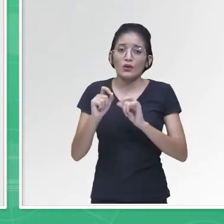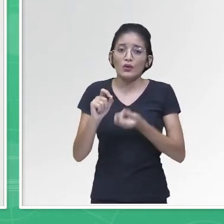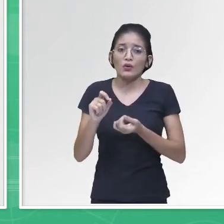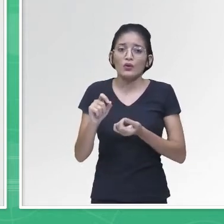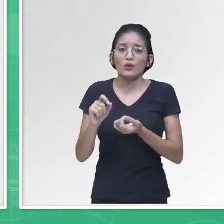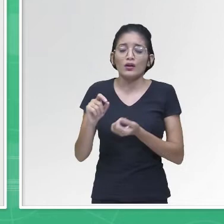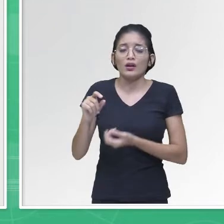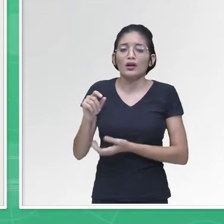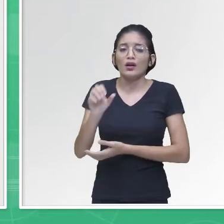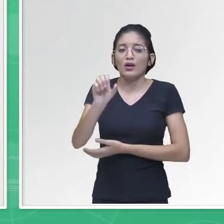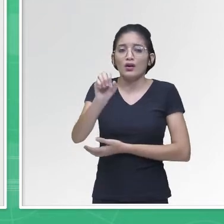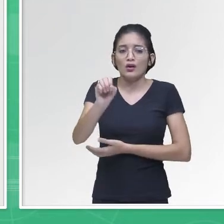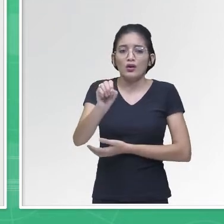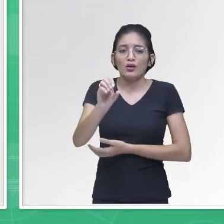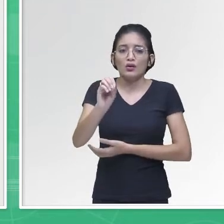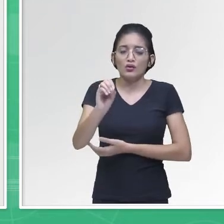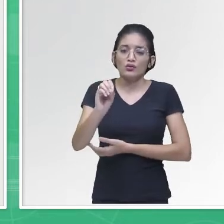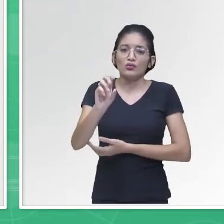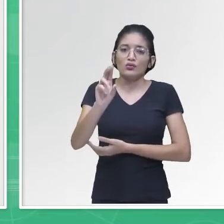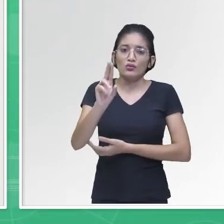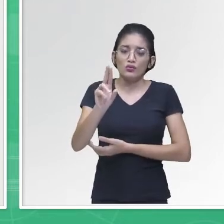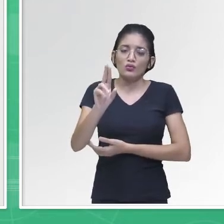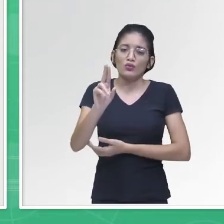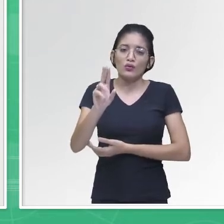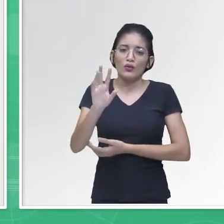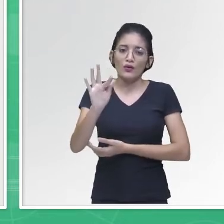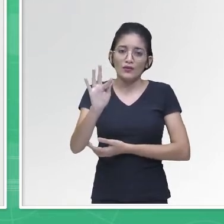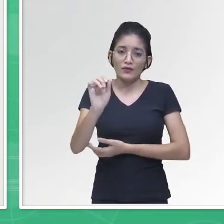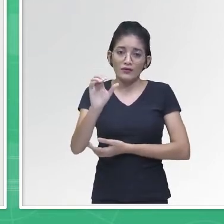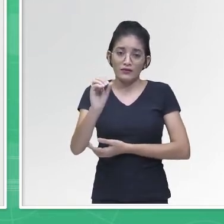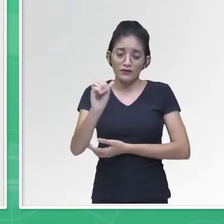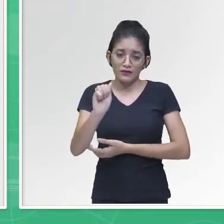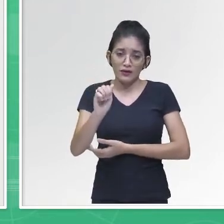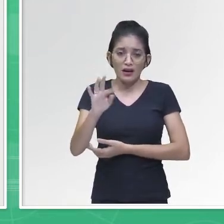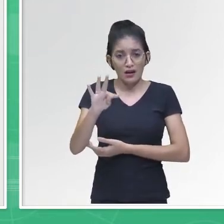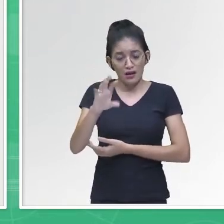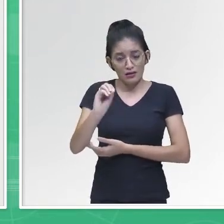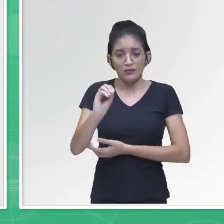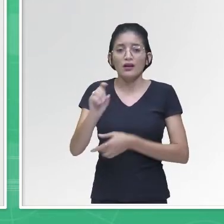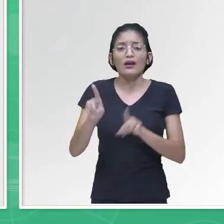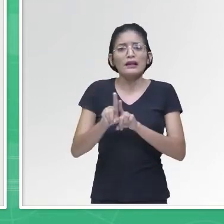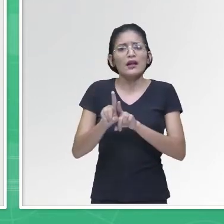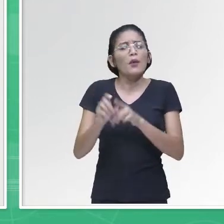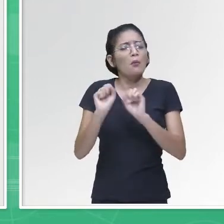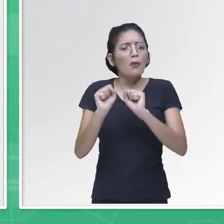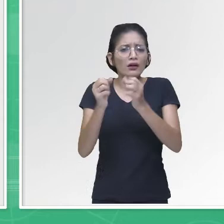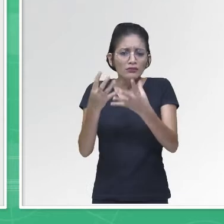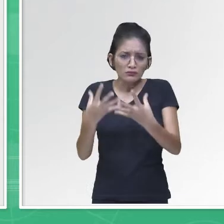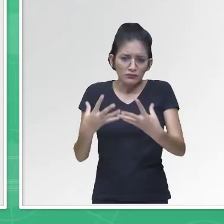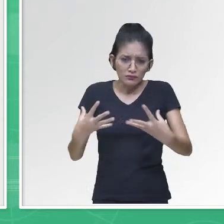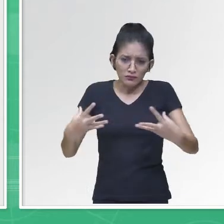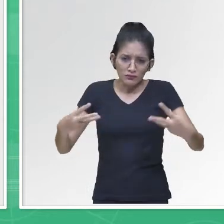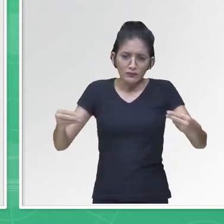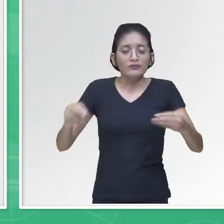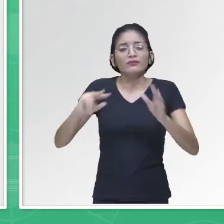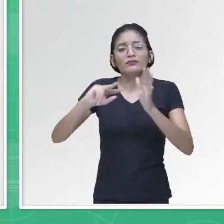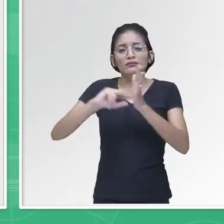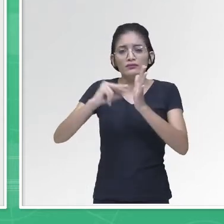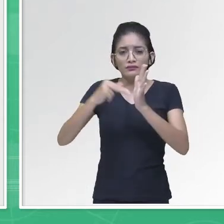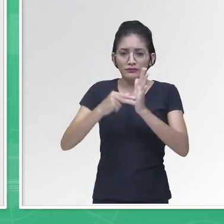de bário. O sulfato de bário, ele também tem coeficiente de solubilidade, que é igual a